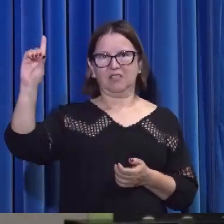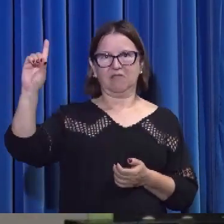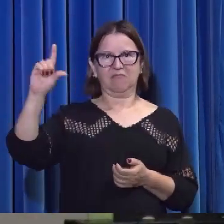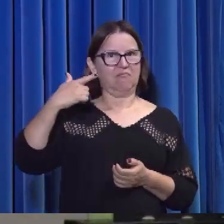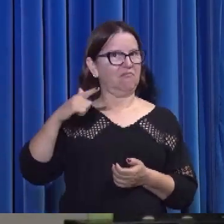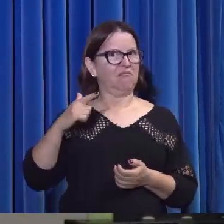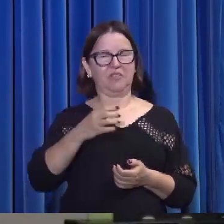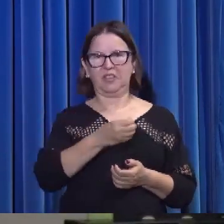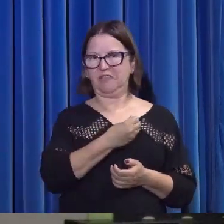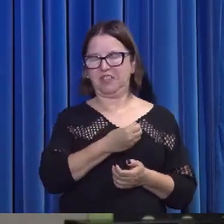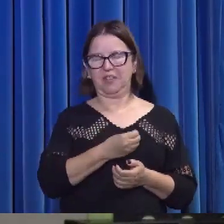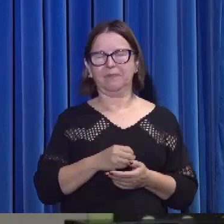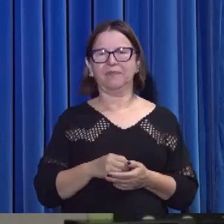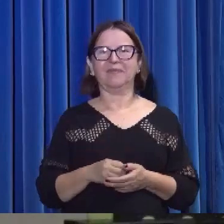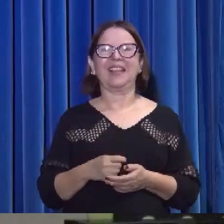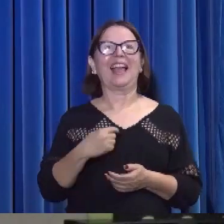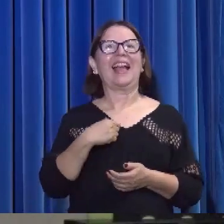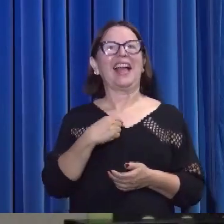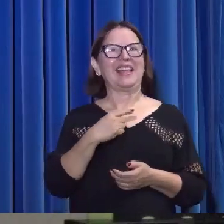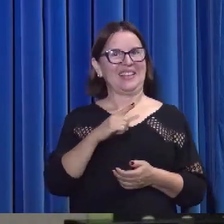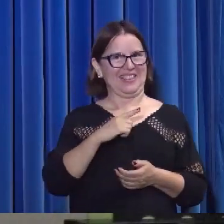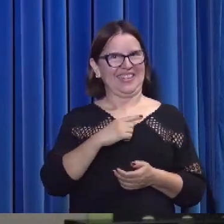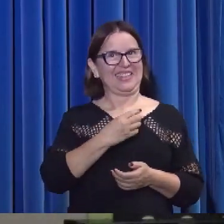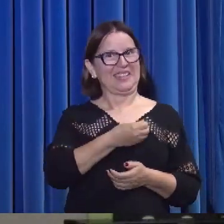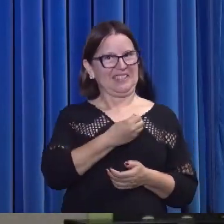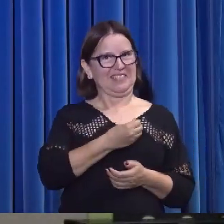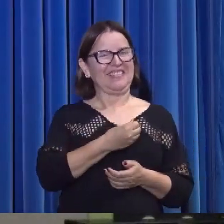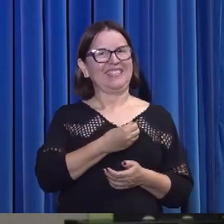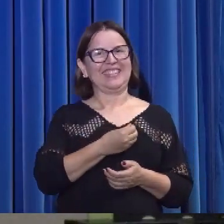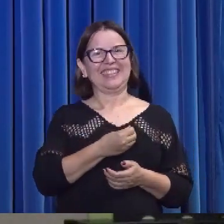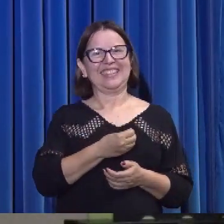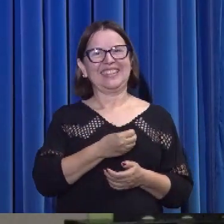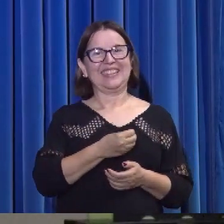Eu tenho o Filho de Deus, eu tenho a vida eterna.